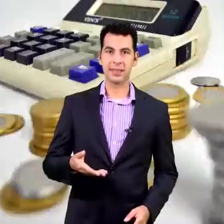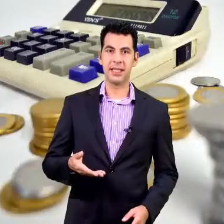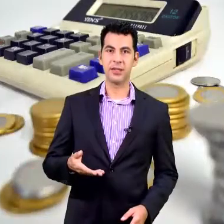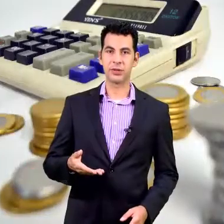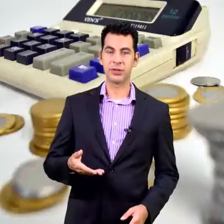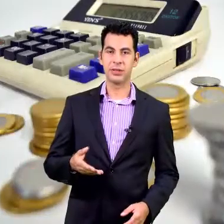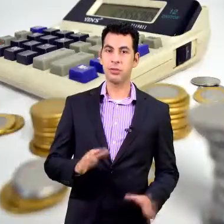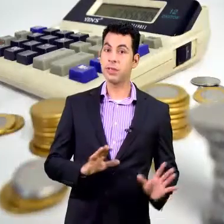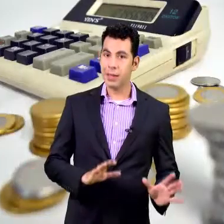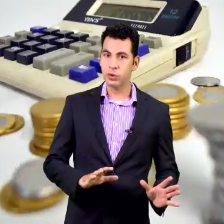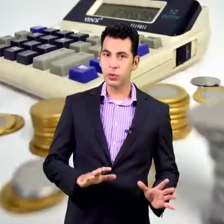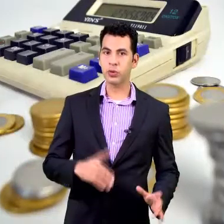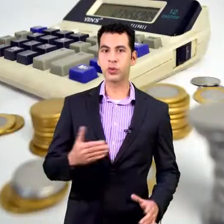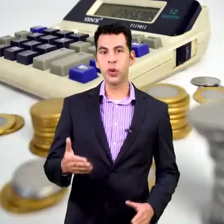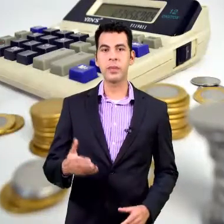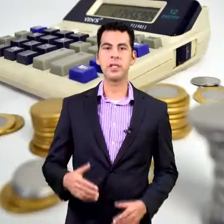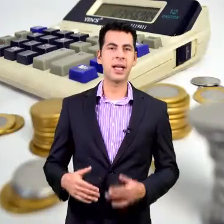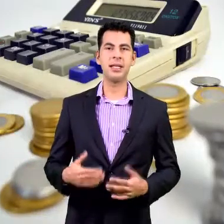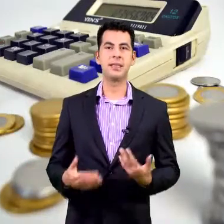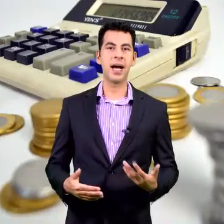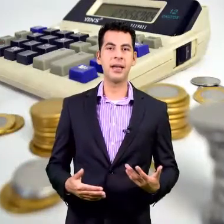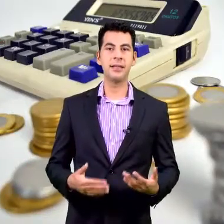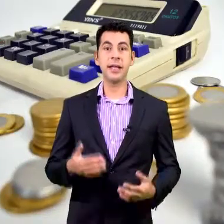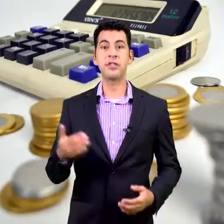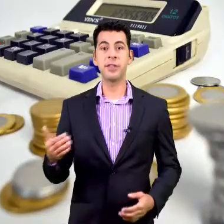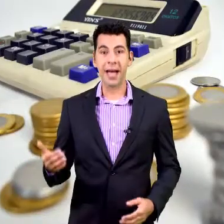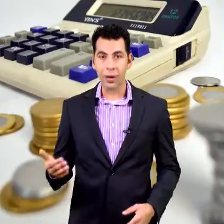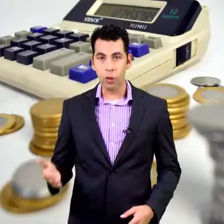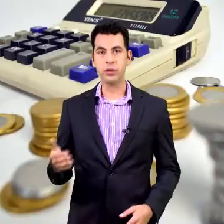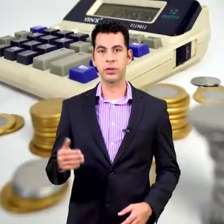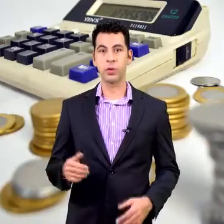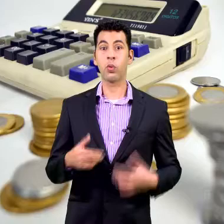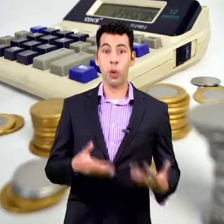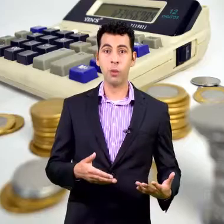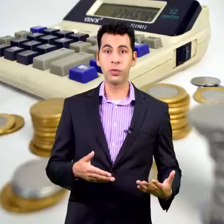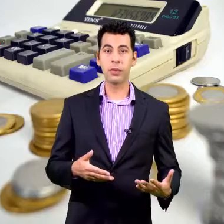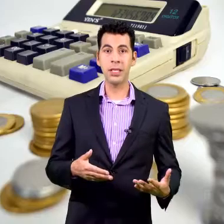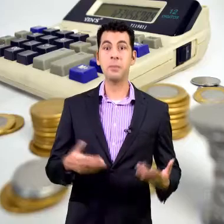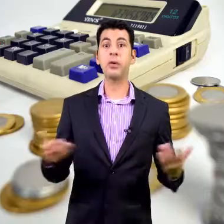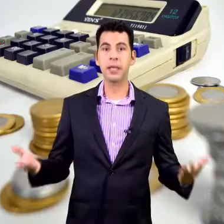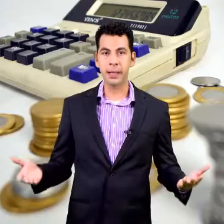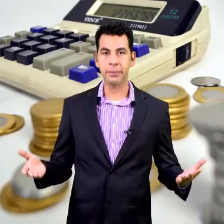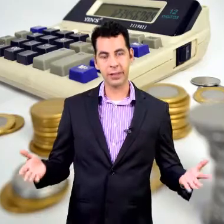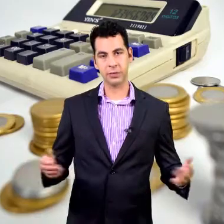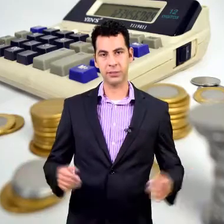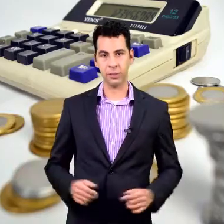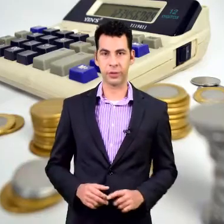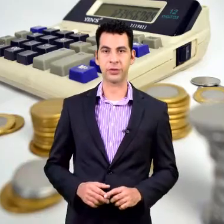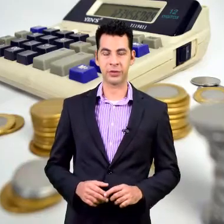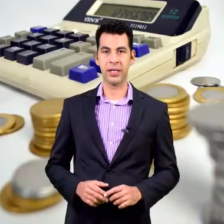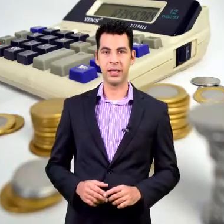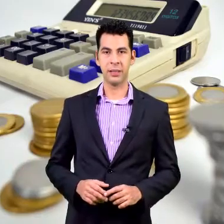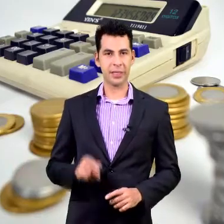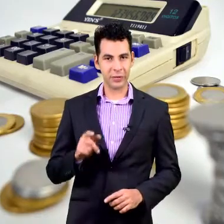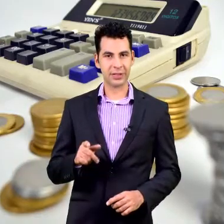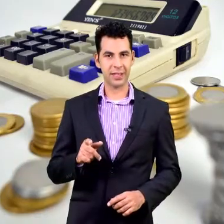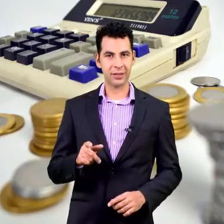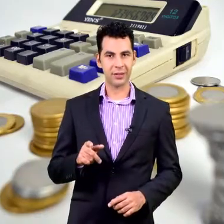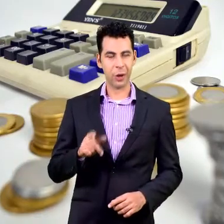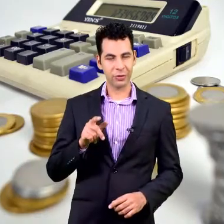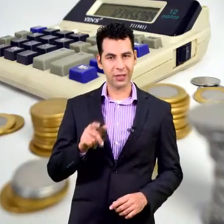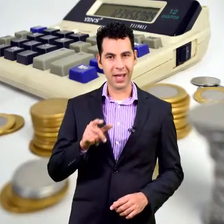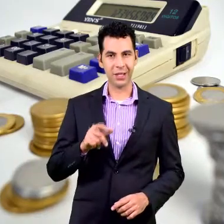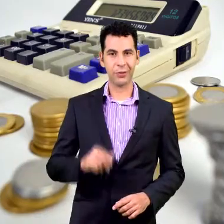nós brasileiros não temos o costume de analisar e identificar onde, como e por que pagamos impostos. Mas